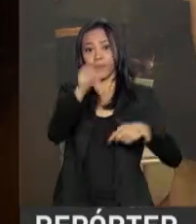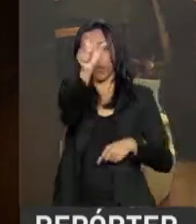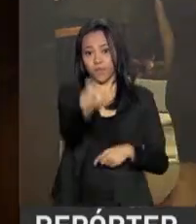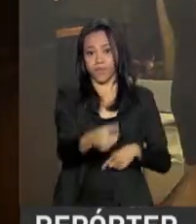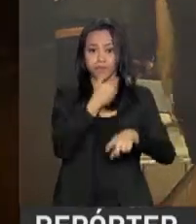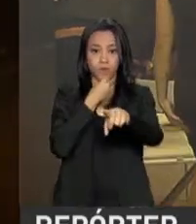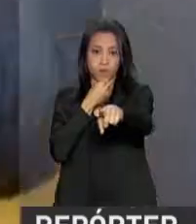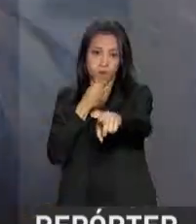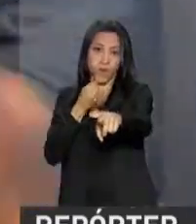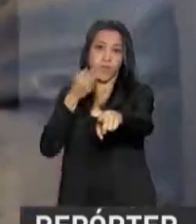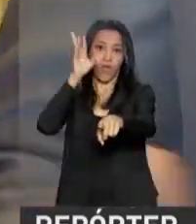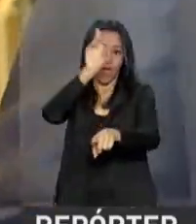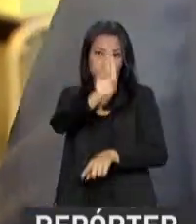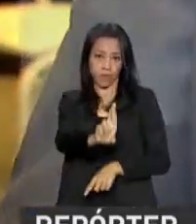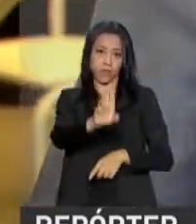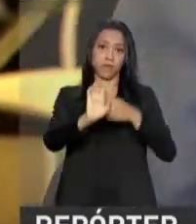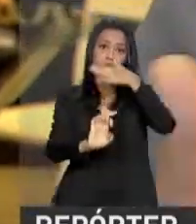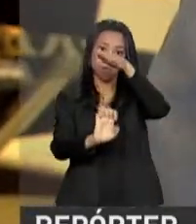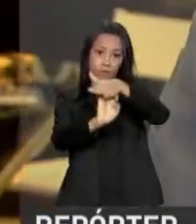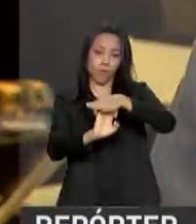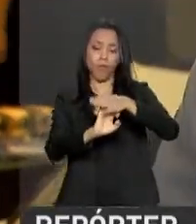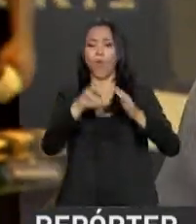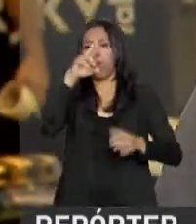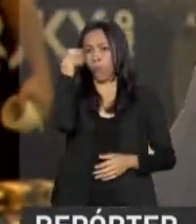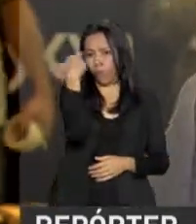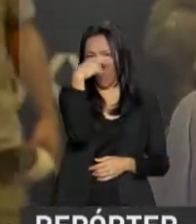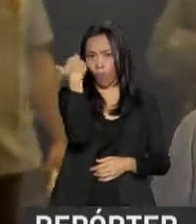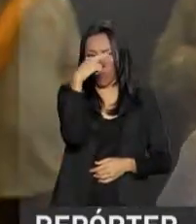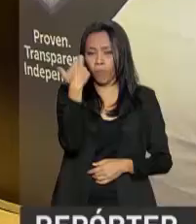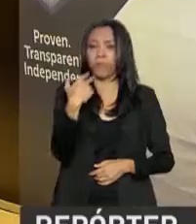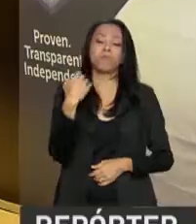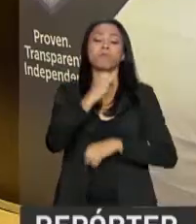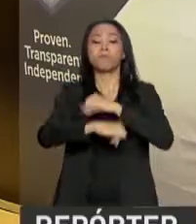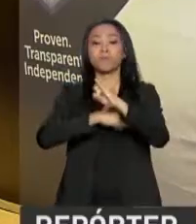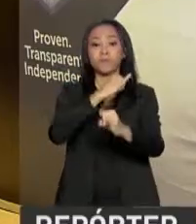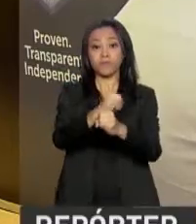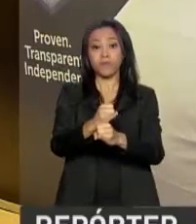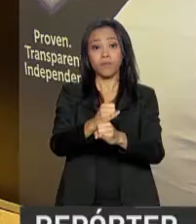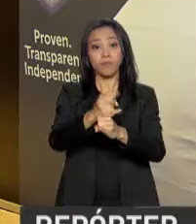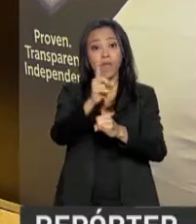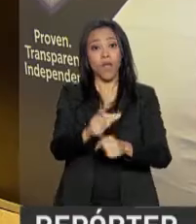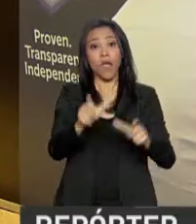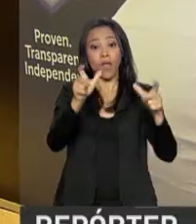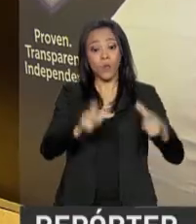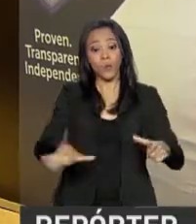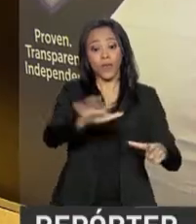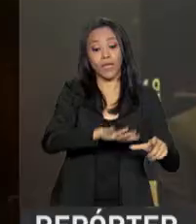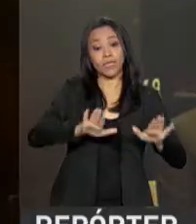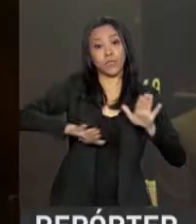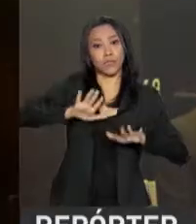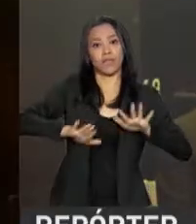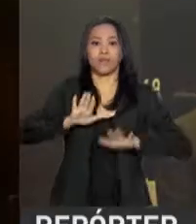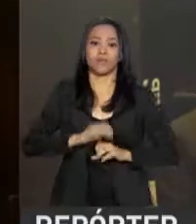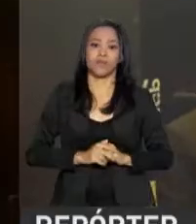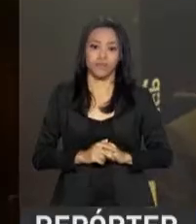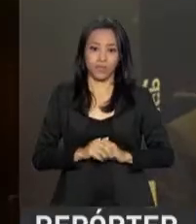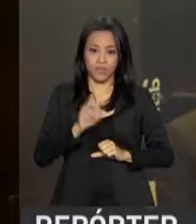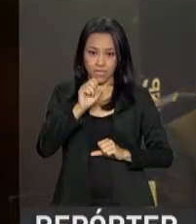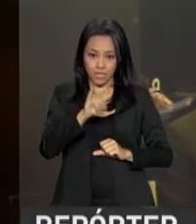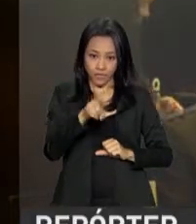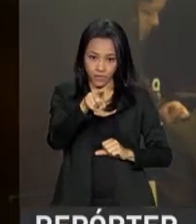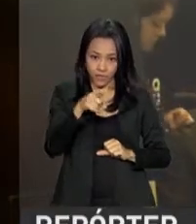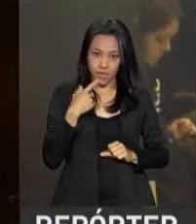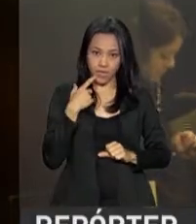santos representante de uma empresa russa a internet é um terreno que demanda cuidados se você baixou a